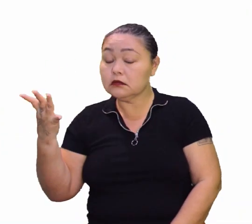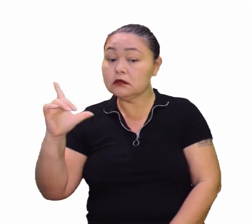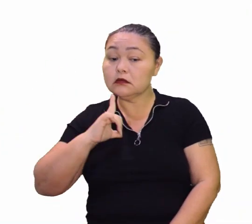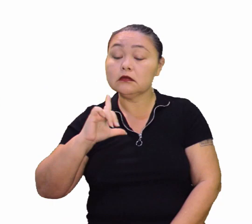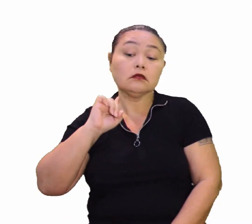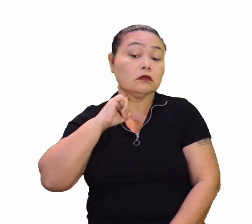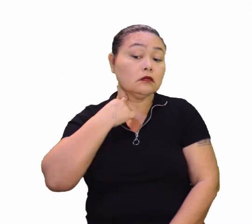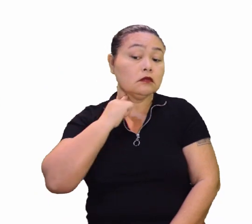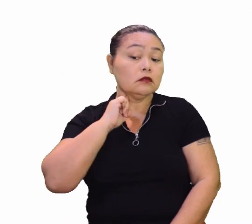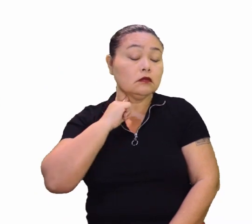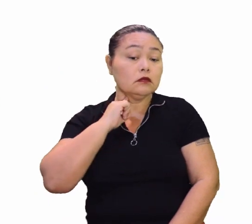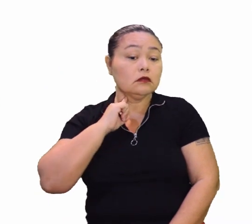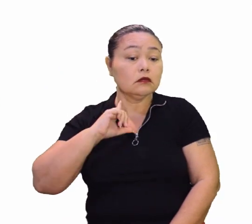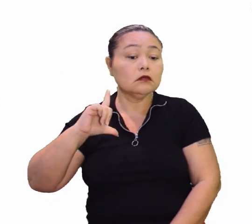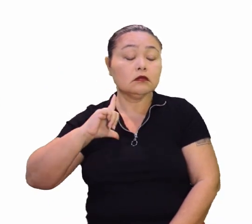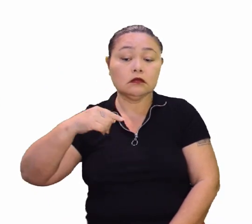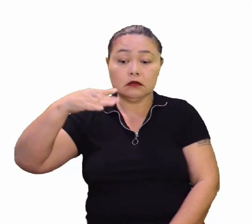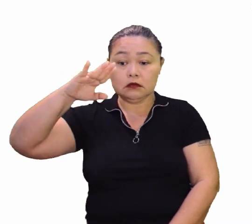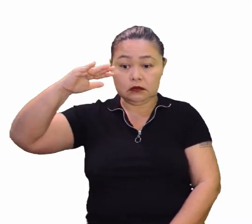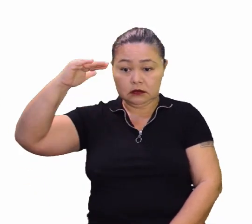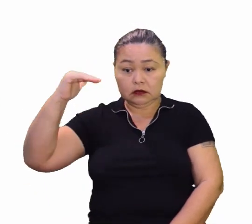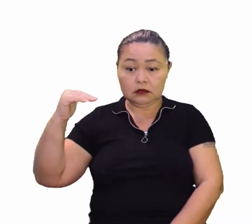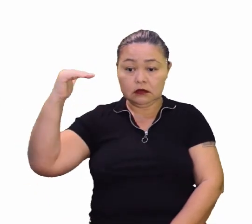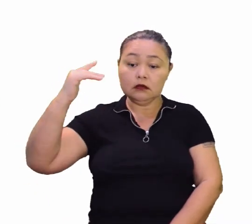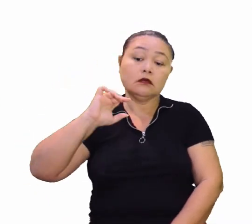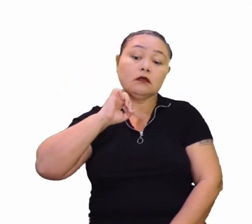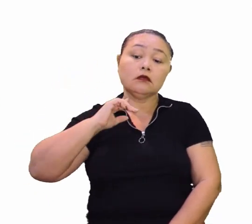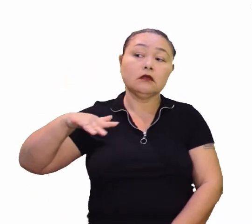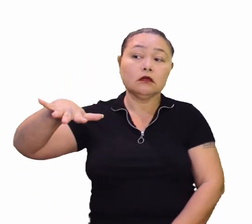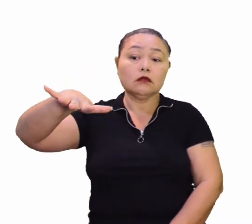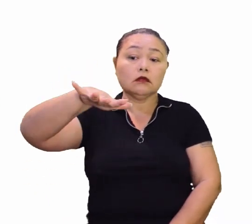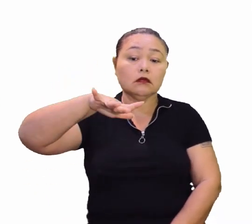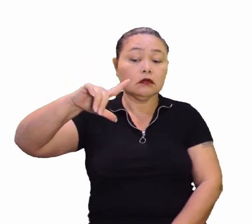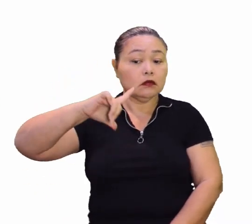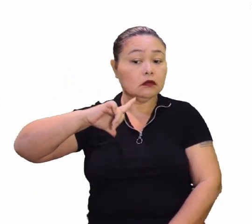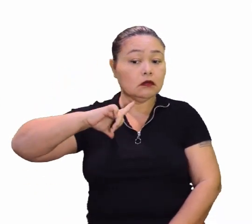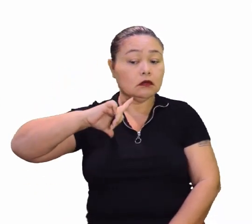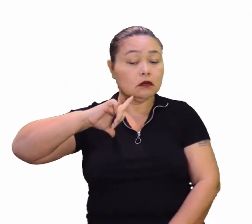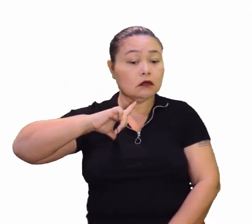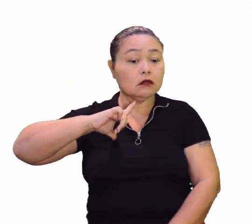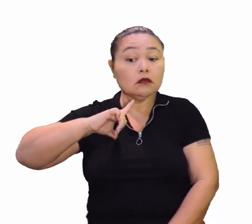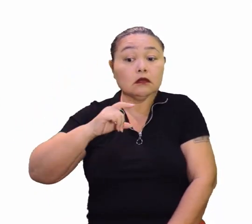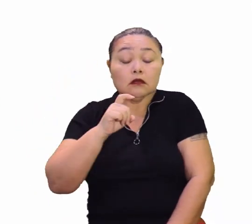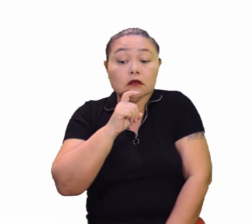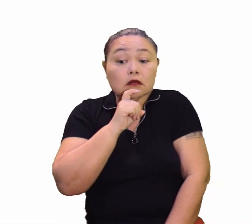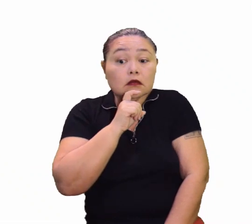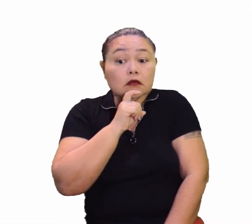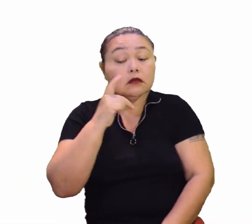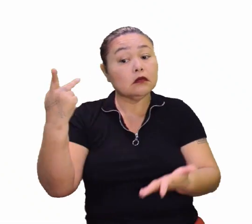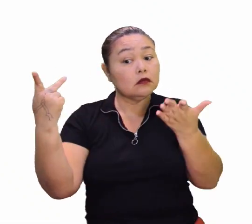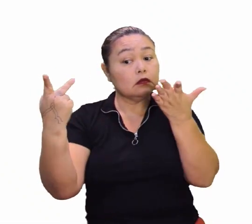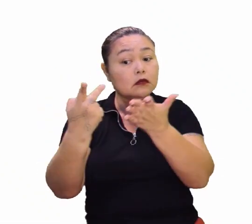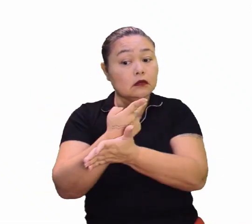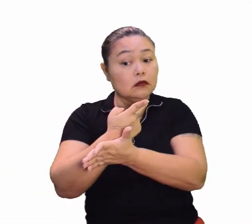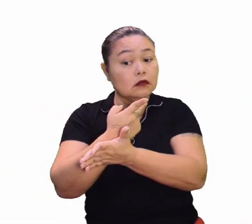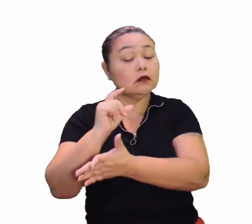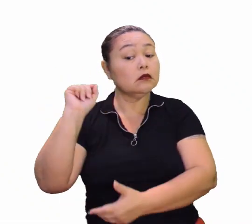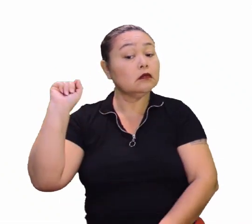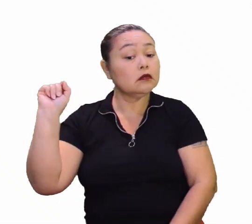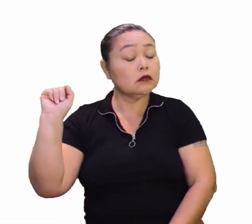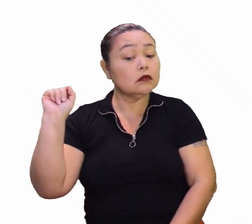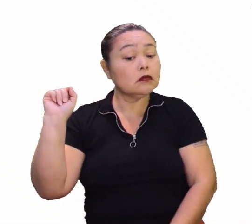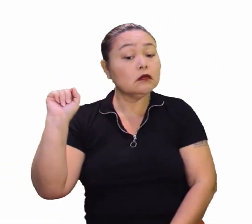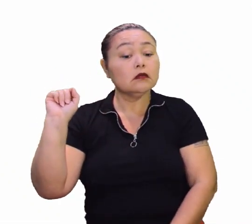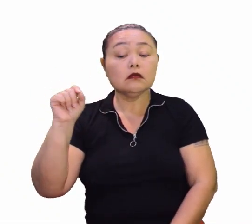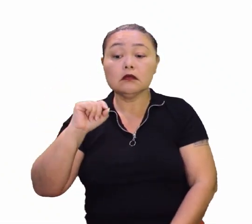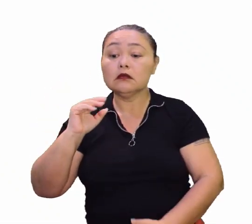quantidade de poluentes aqui, marca aí nessa camadinha aí, ó, poluentes. E aí, se aqui está frio, o que vai acontecer? Ela